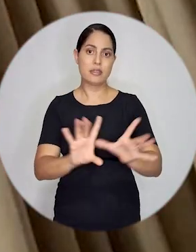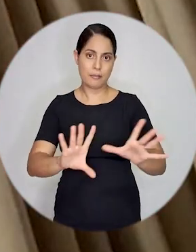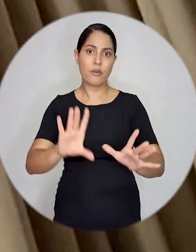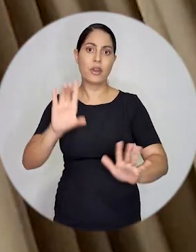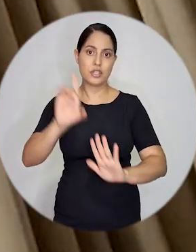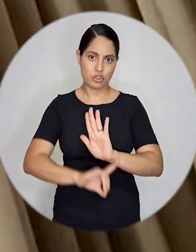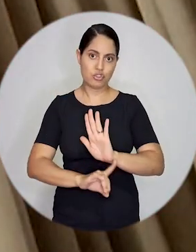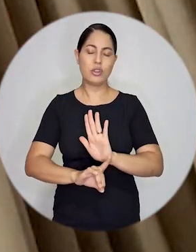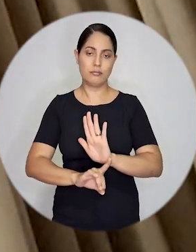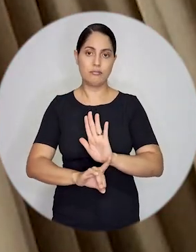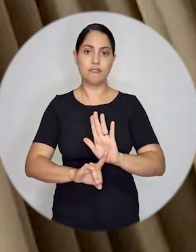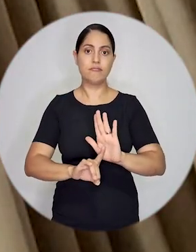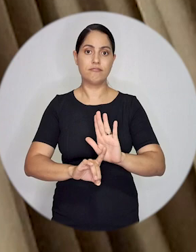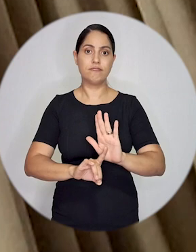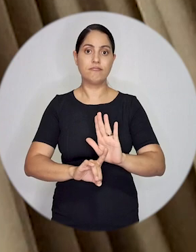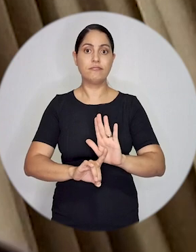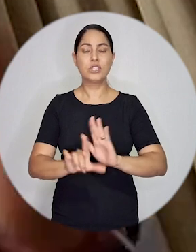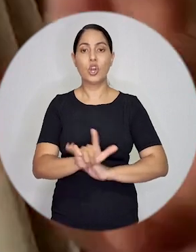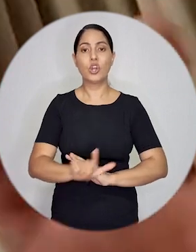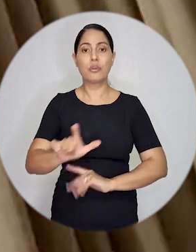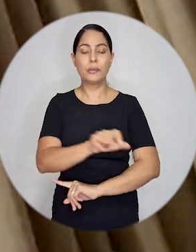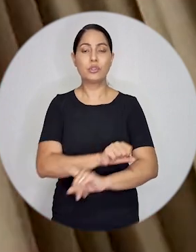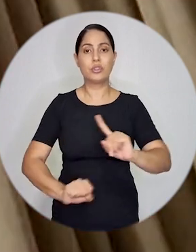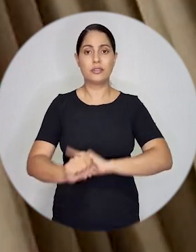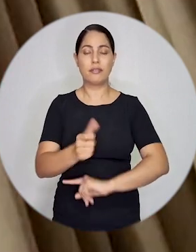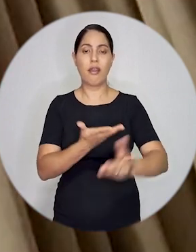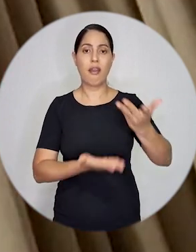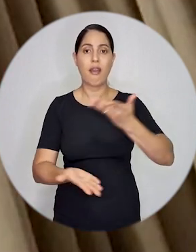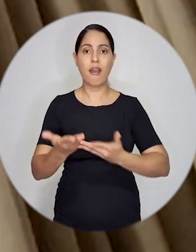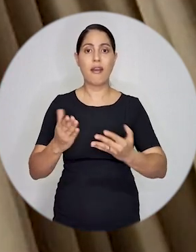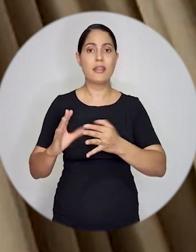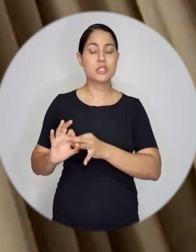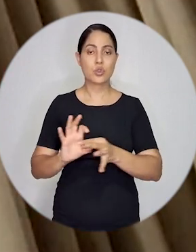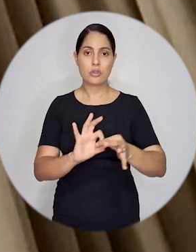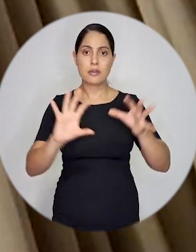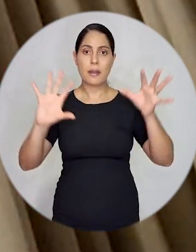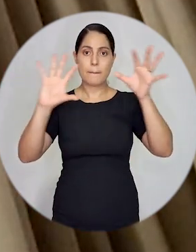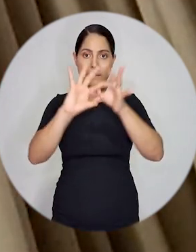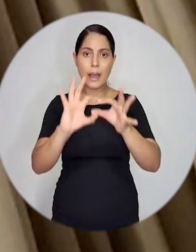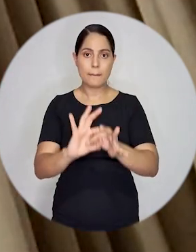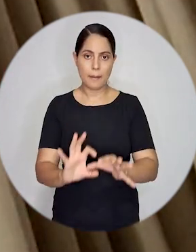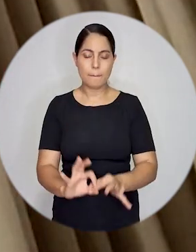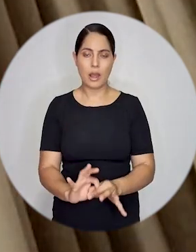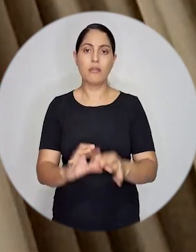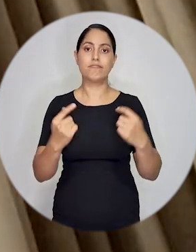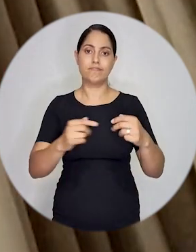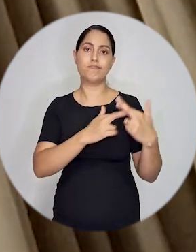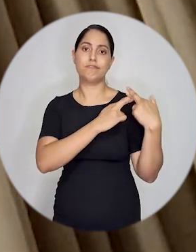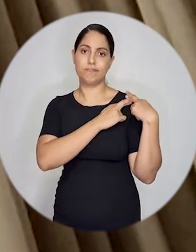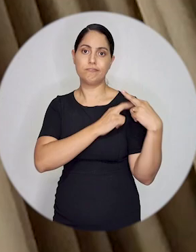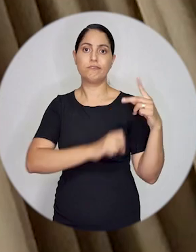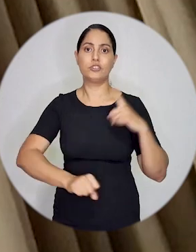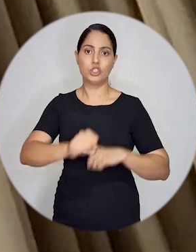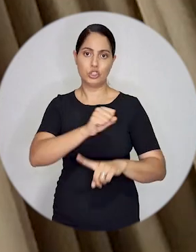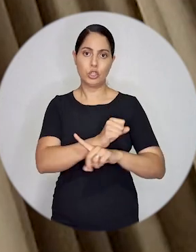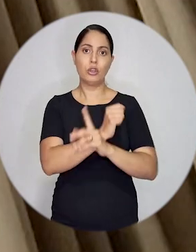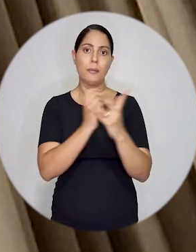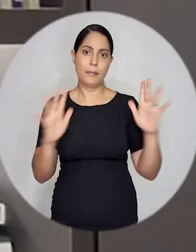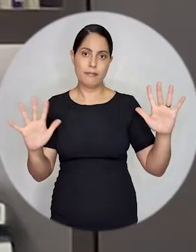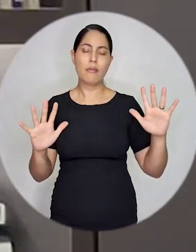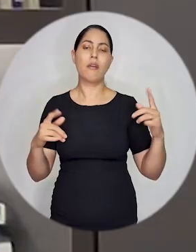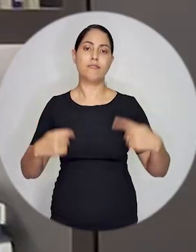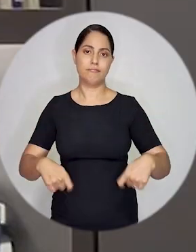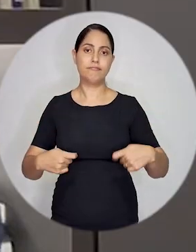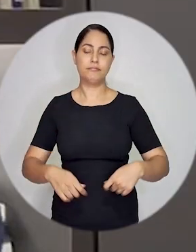basicamente o Estado Democrático de Direito, que sustentam a vida em sociedade, passam obrigatoriamente pela responsabilidade